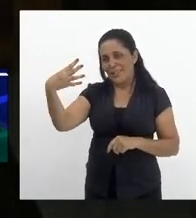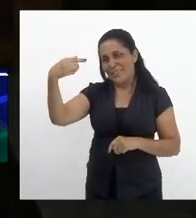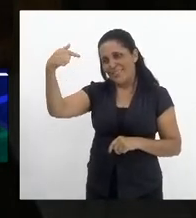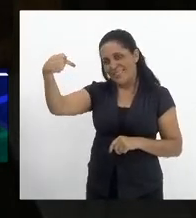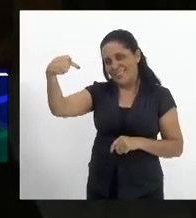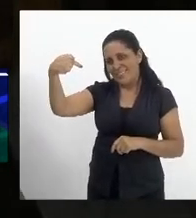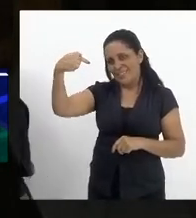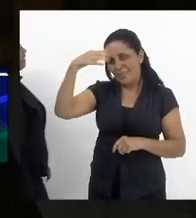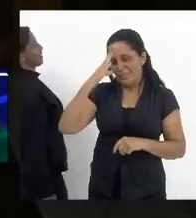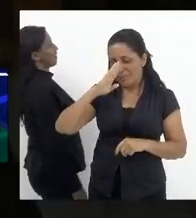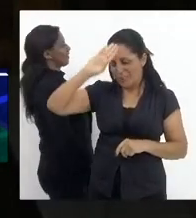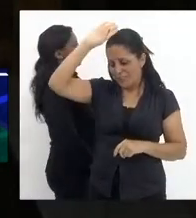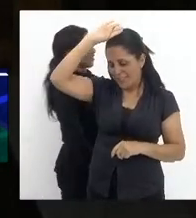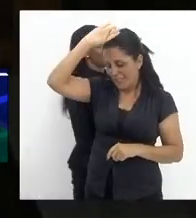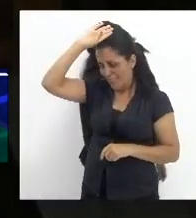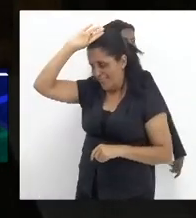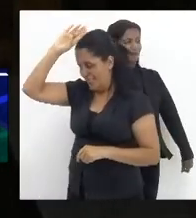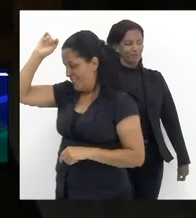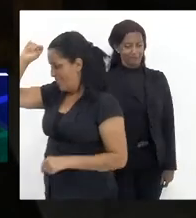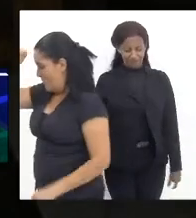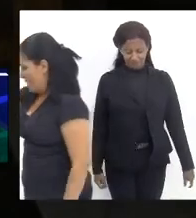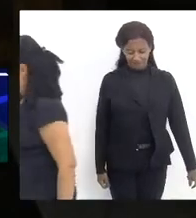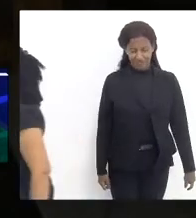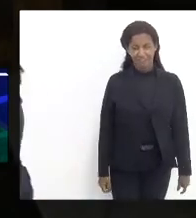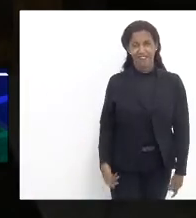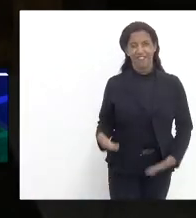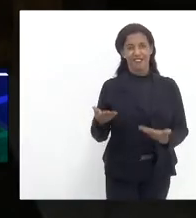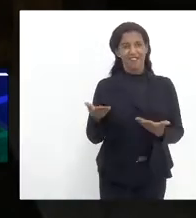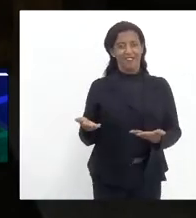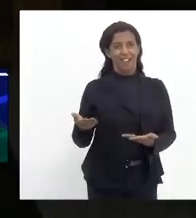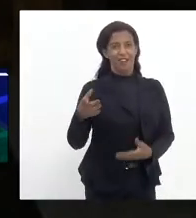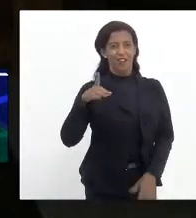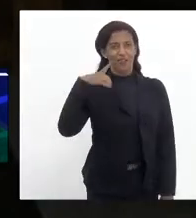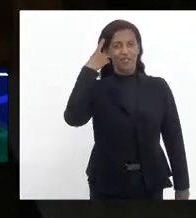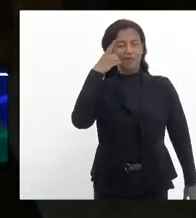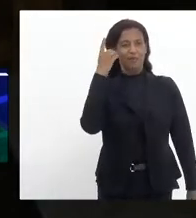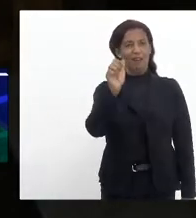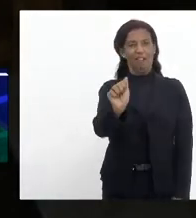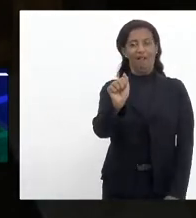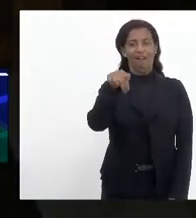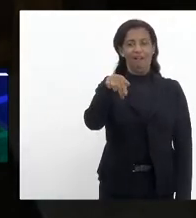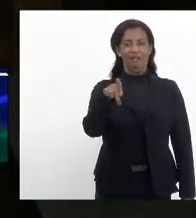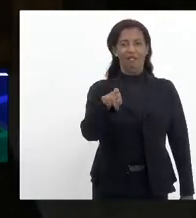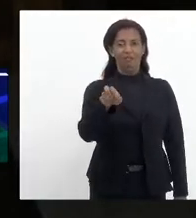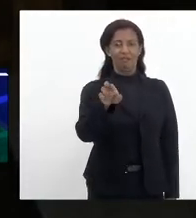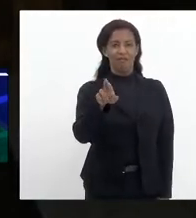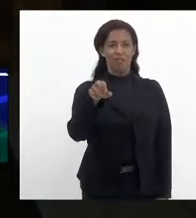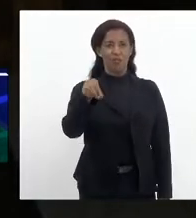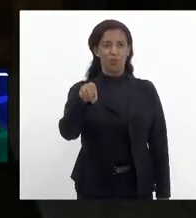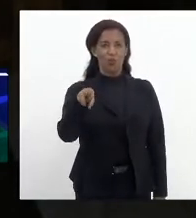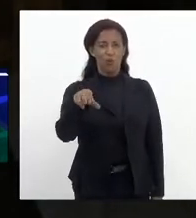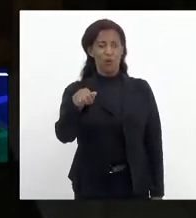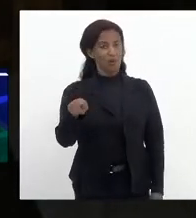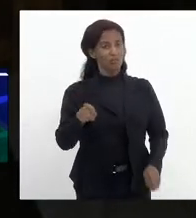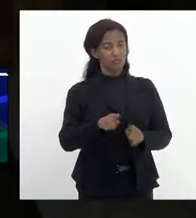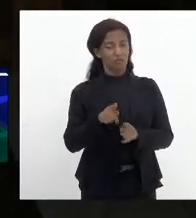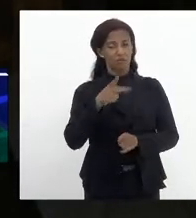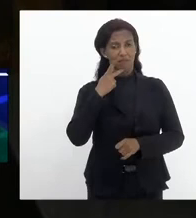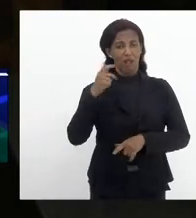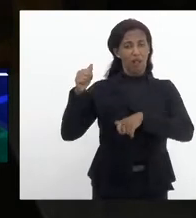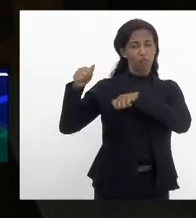057.797.847 do Bolsonaro. Esse é o deputado Anderson Moraes. Quero aqui também dizer o seguinte, que as